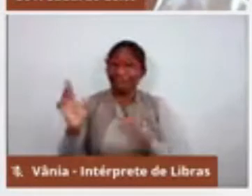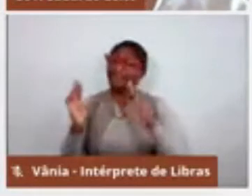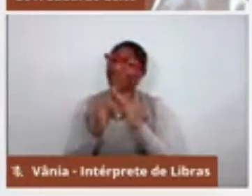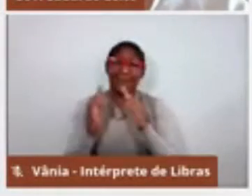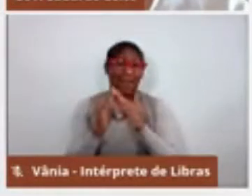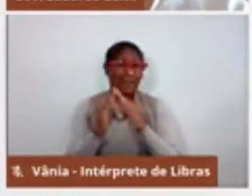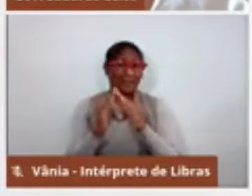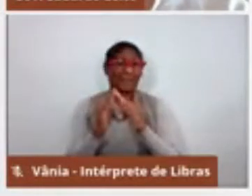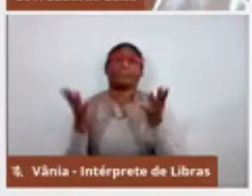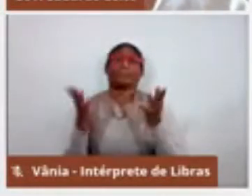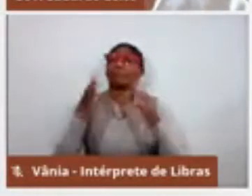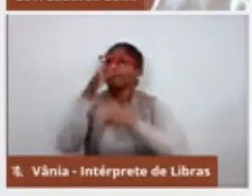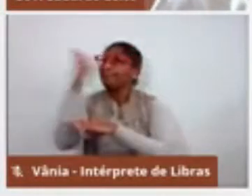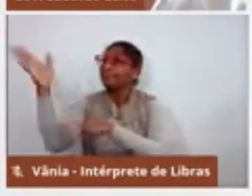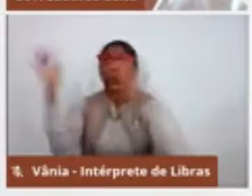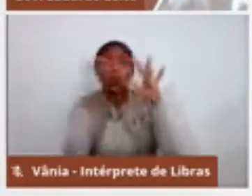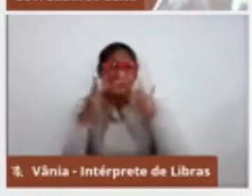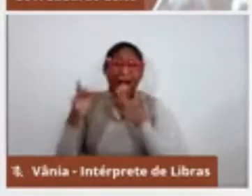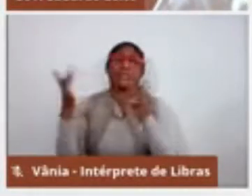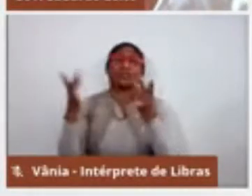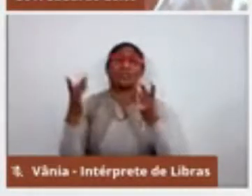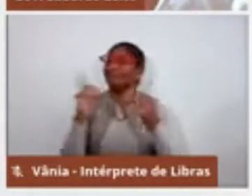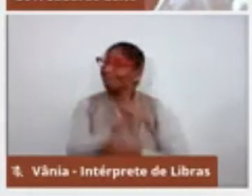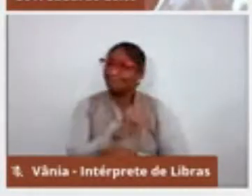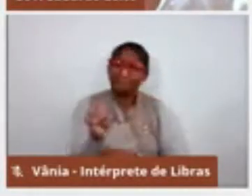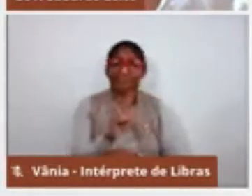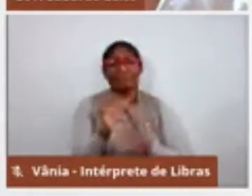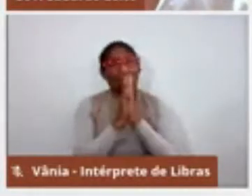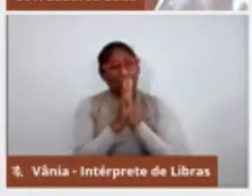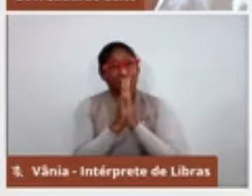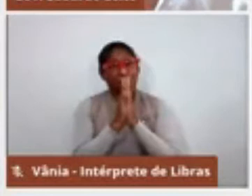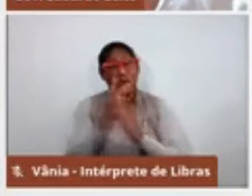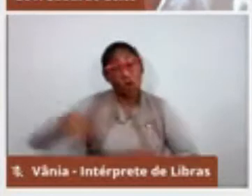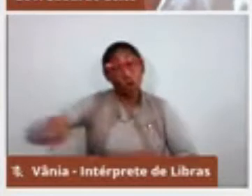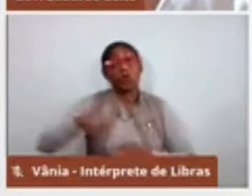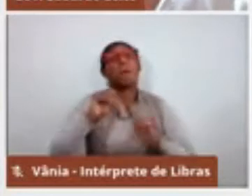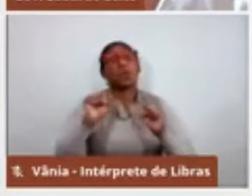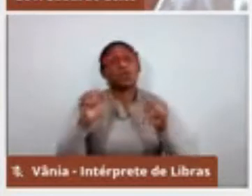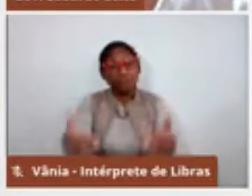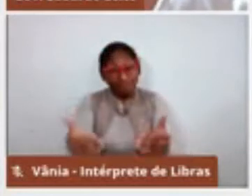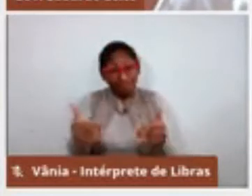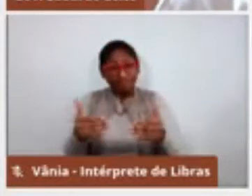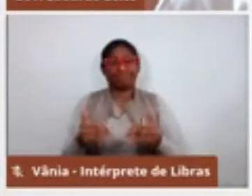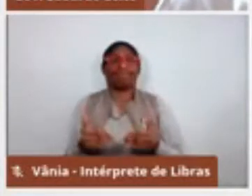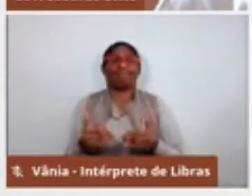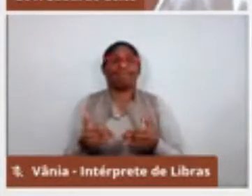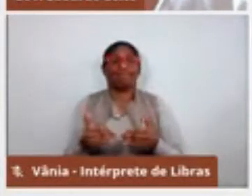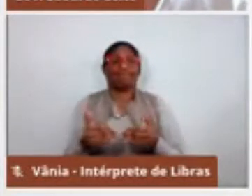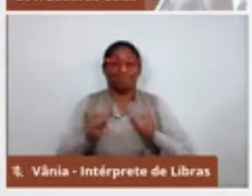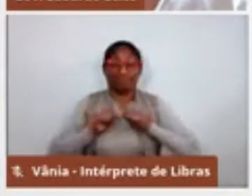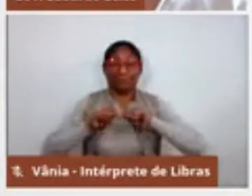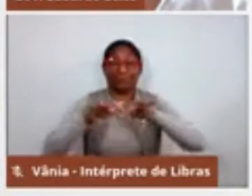menor número de interações possível para que nós possamos conter o avanço, né, e consigamos